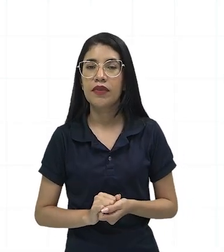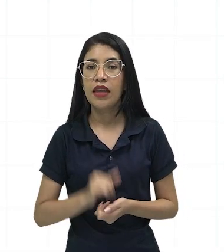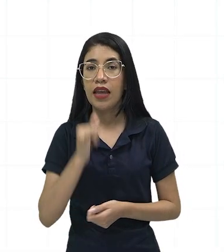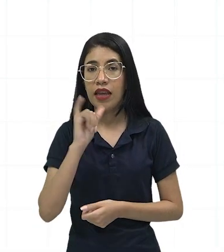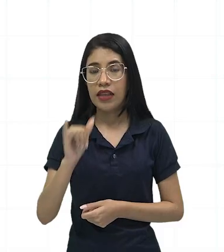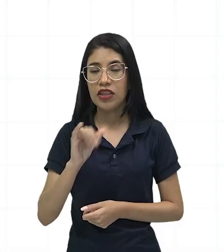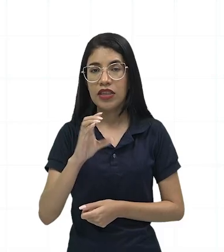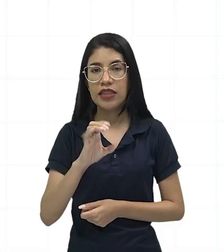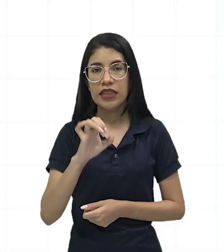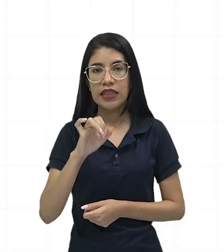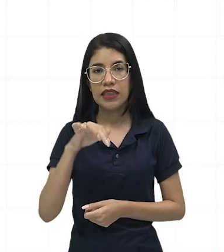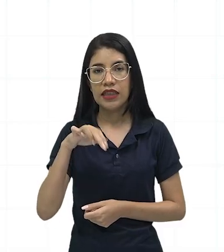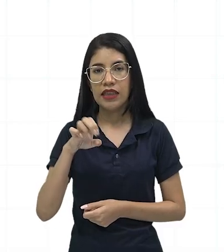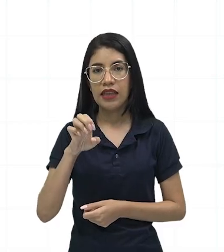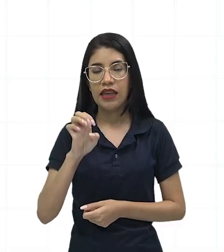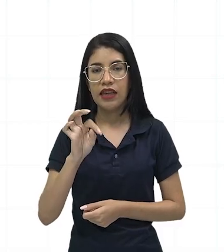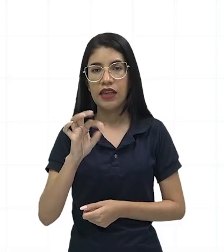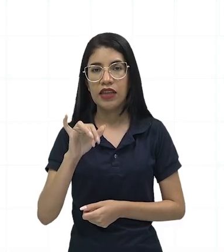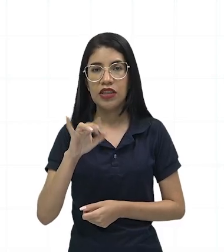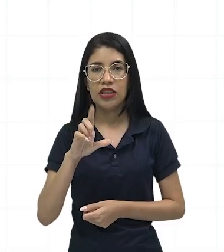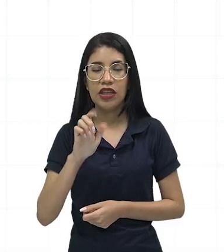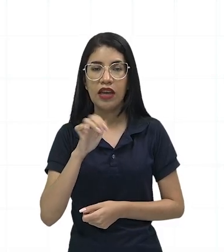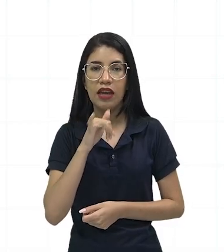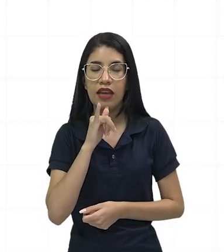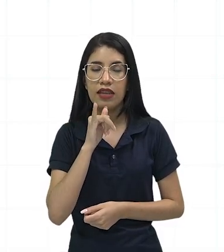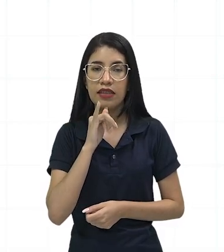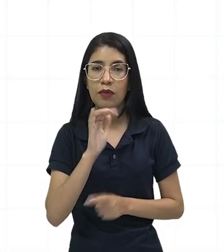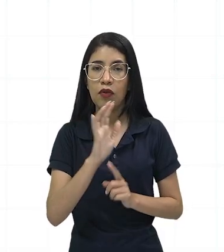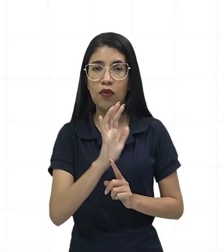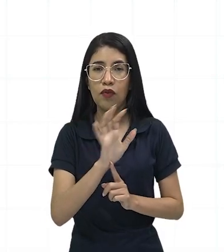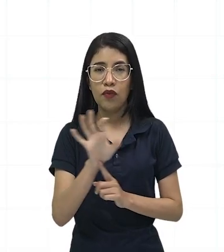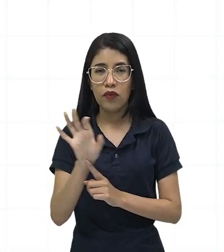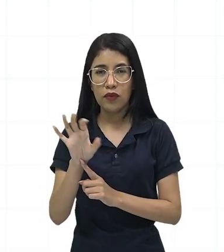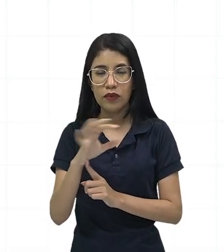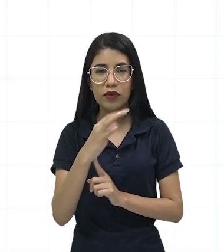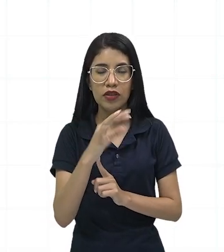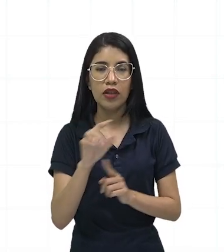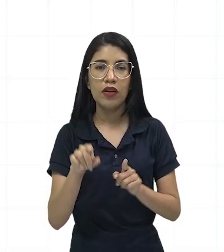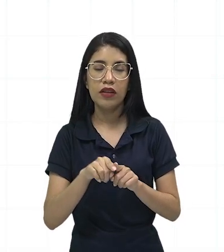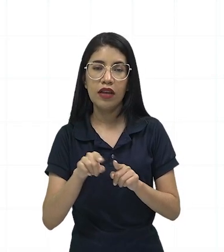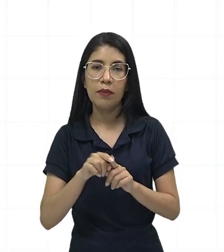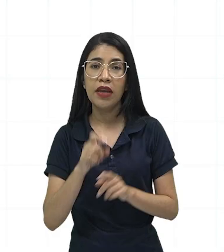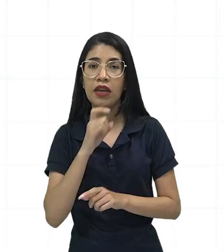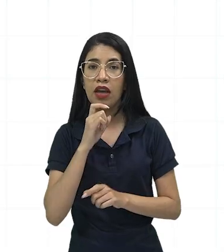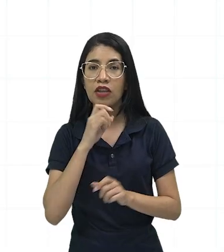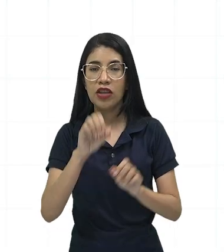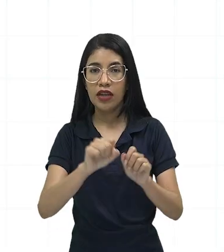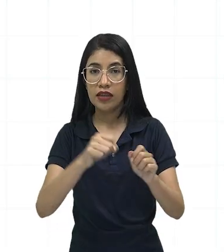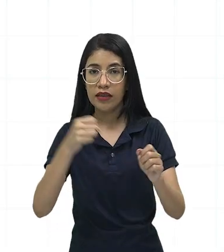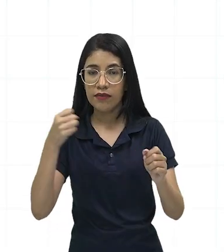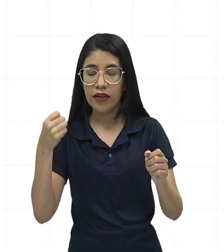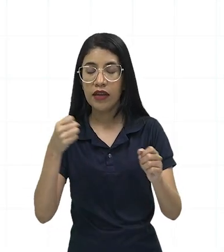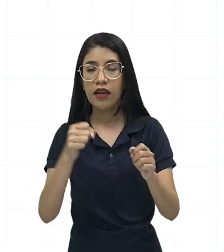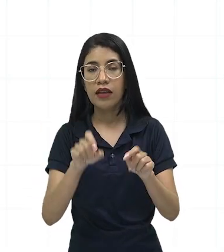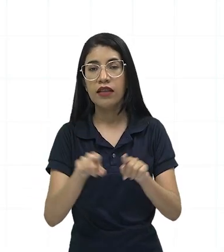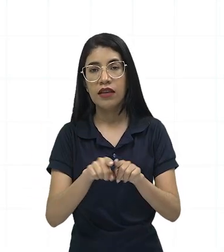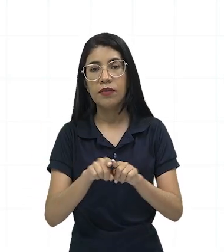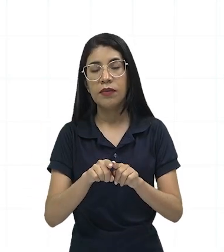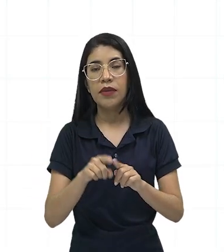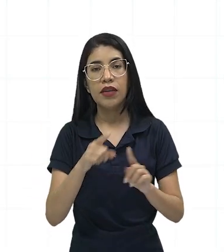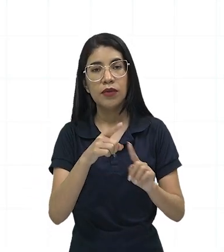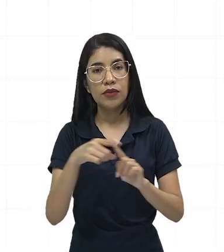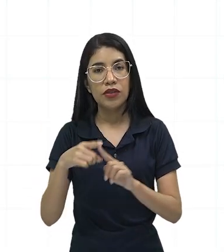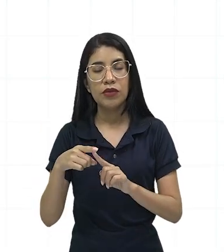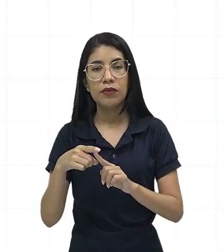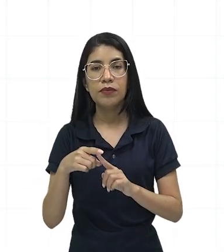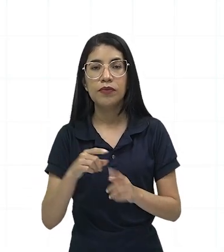cinética. Ventiladores e geladeiras são exemplos de receptores, pois dentro